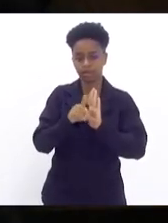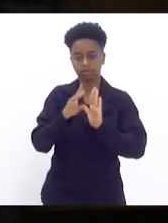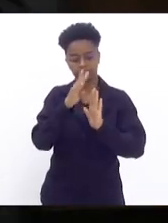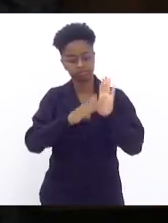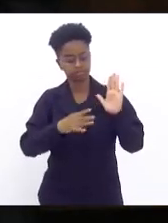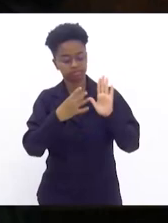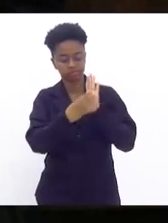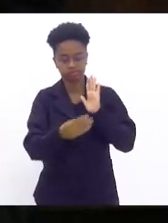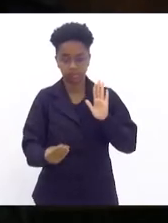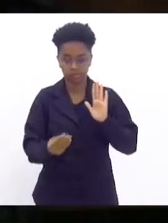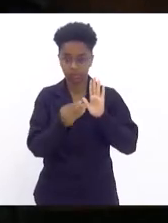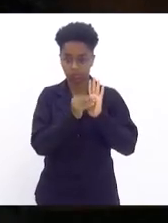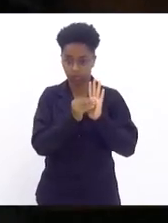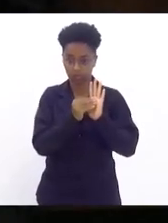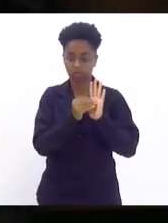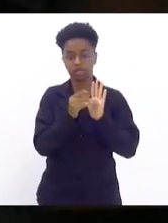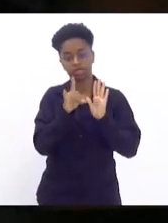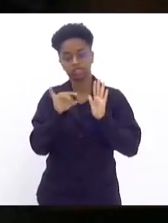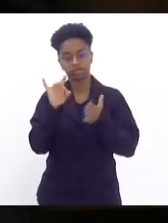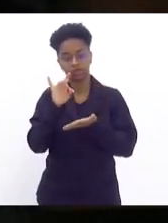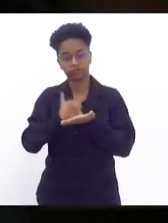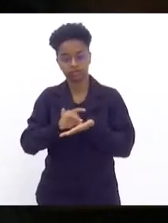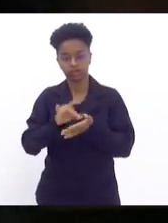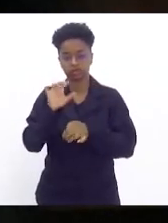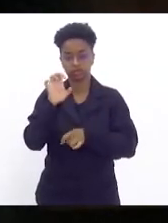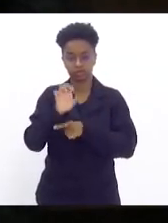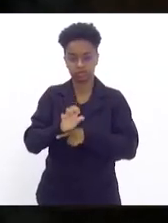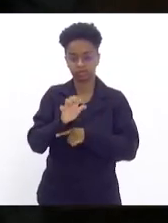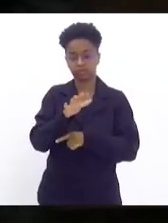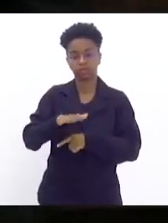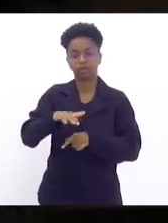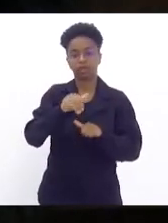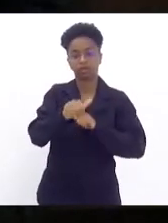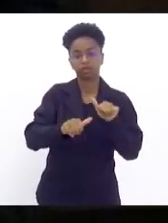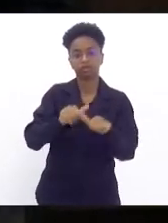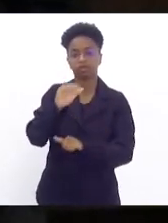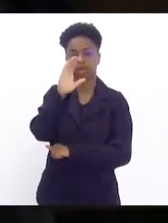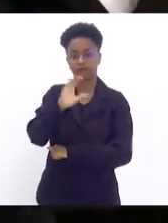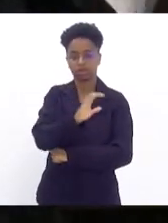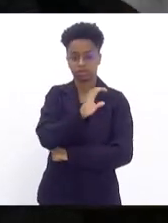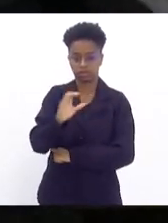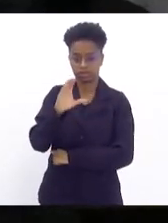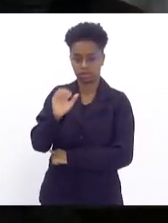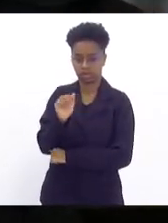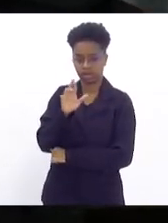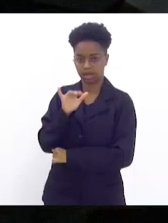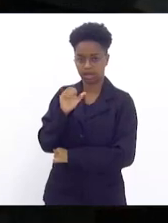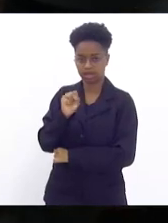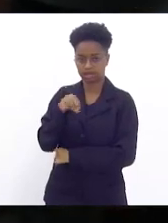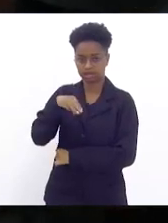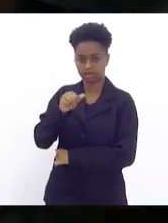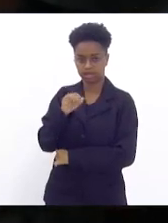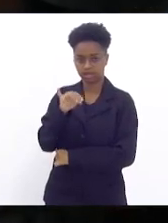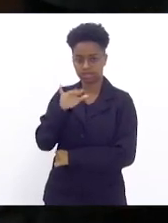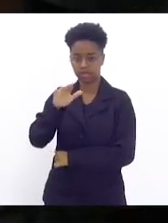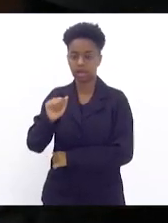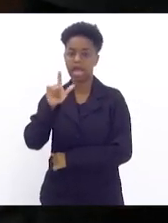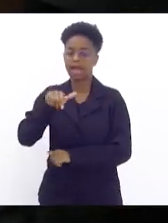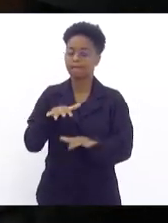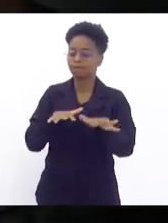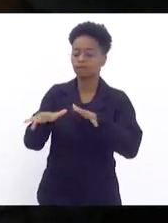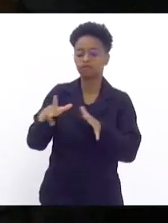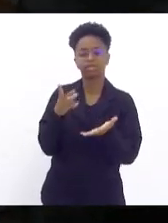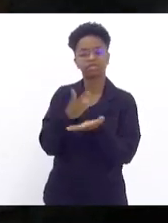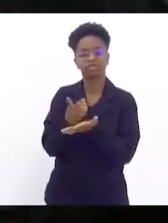calendário oficial o dia Estadual da Renovação Carismática Católica que é um movimento da Igreja Católica sempre plural